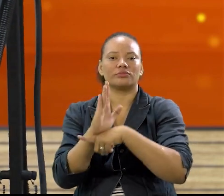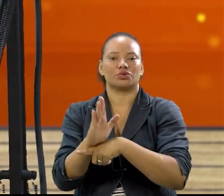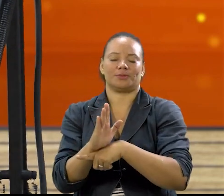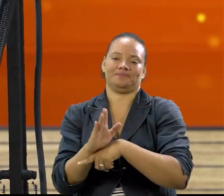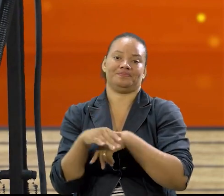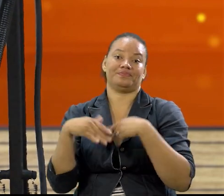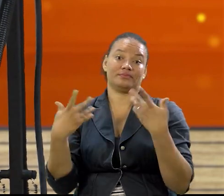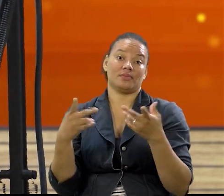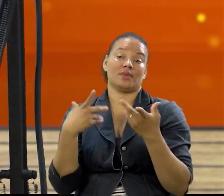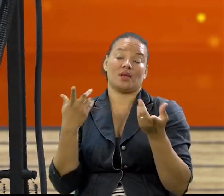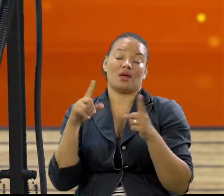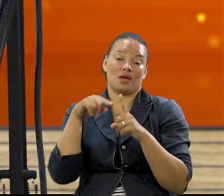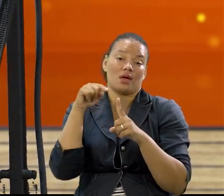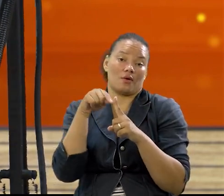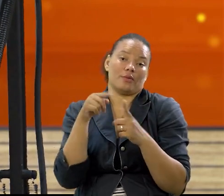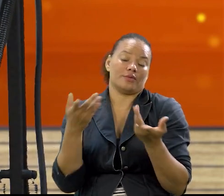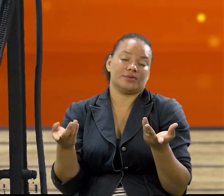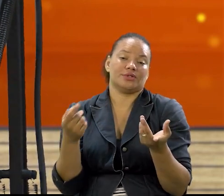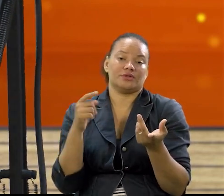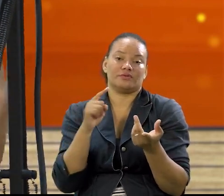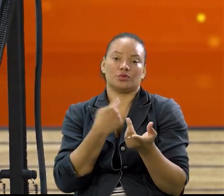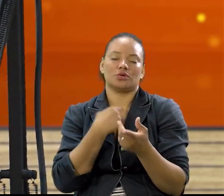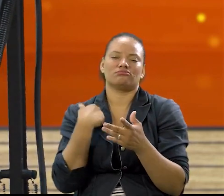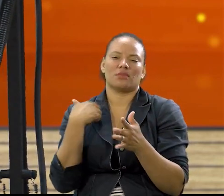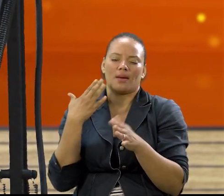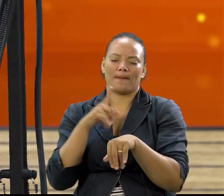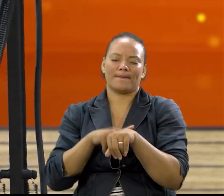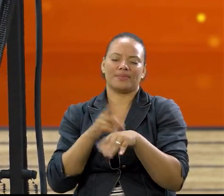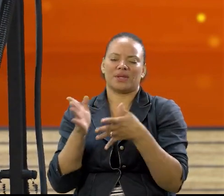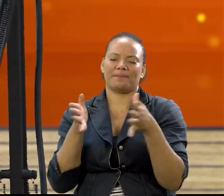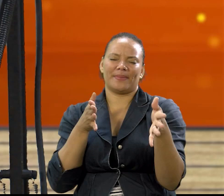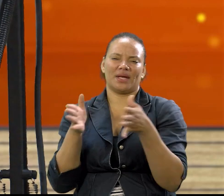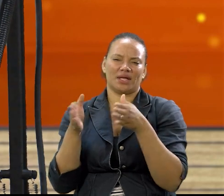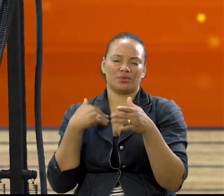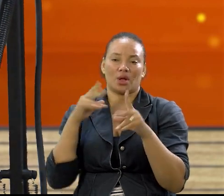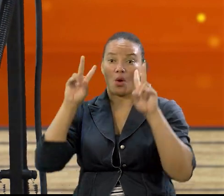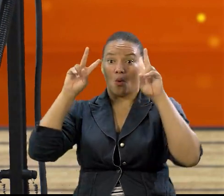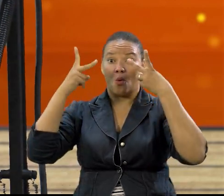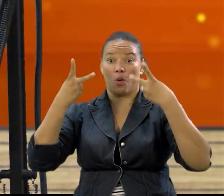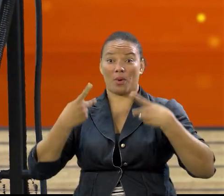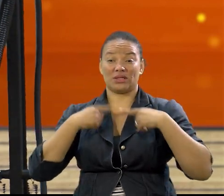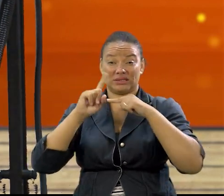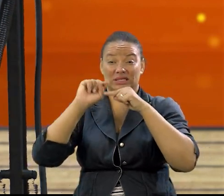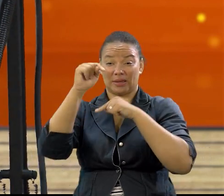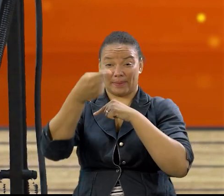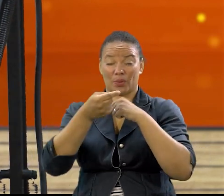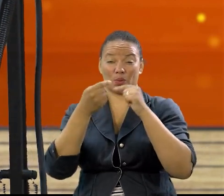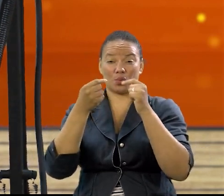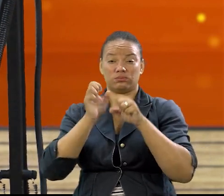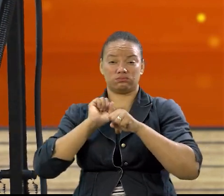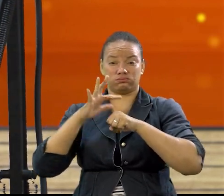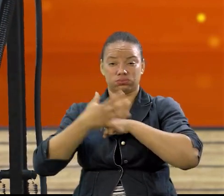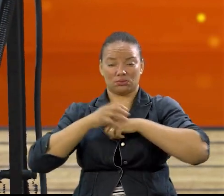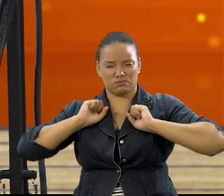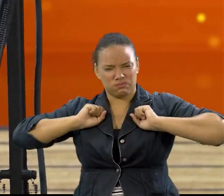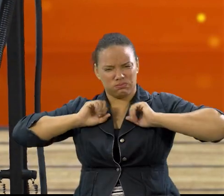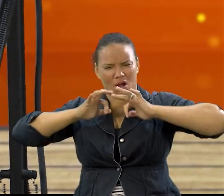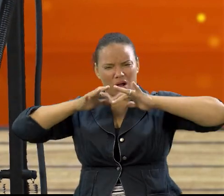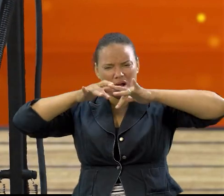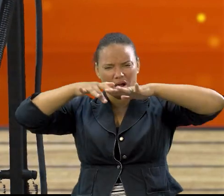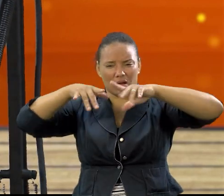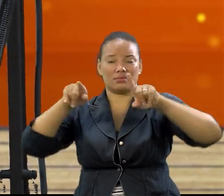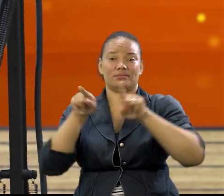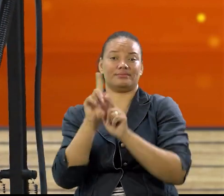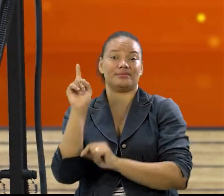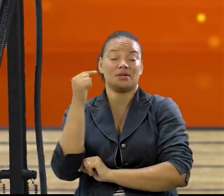obviamente que devida os tempos de uma forma geral eu acho que a humanidade e depois da pandemia isso veio a